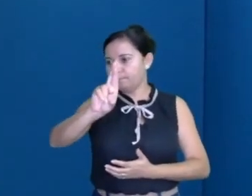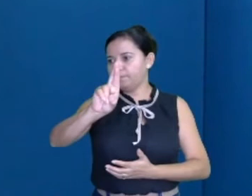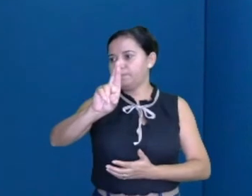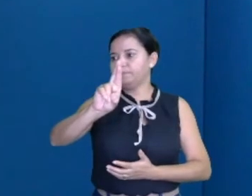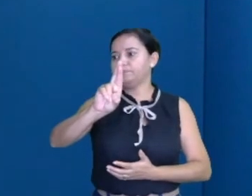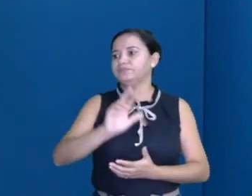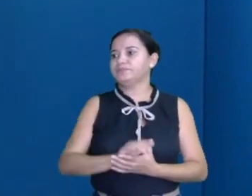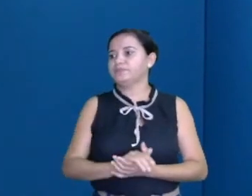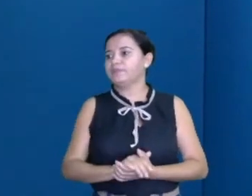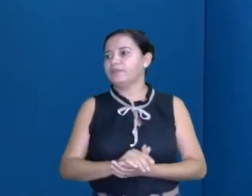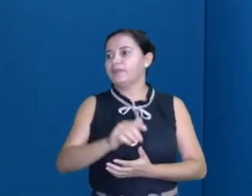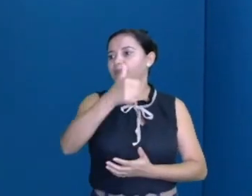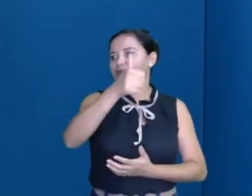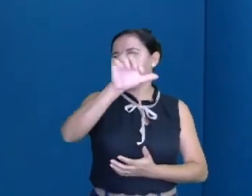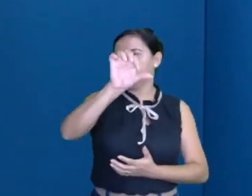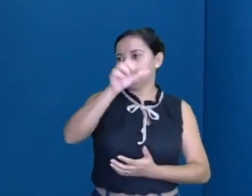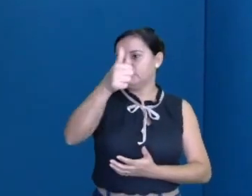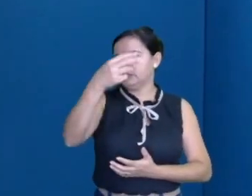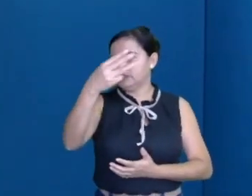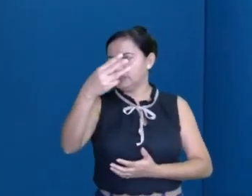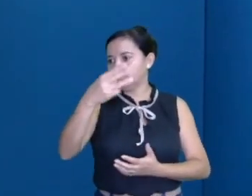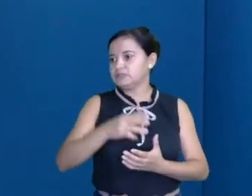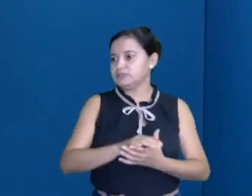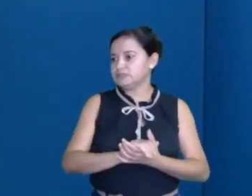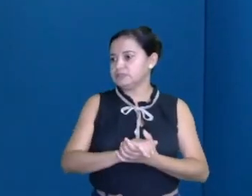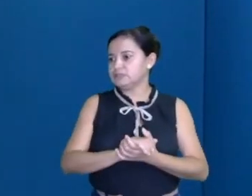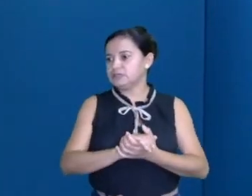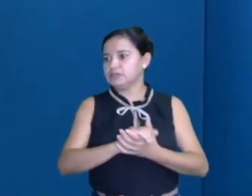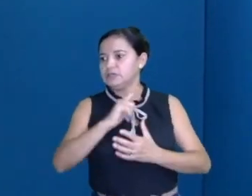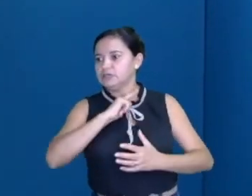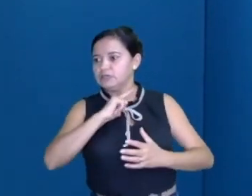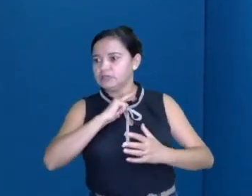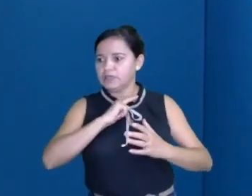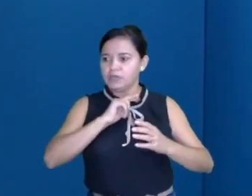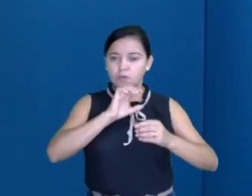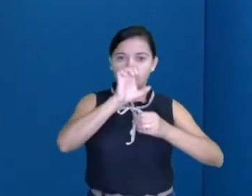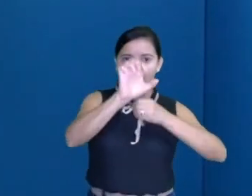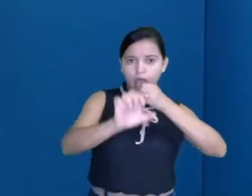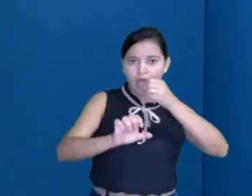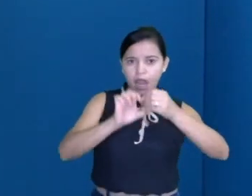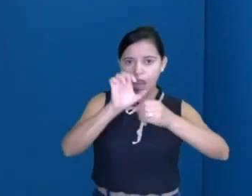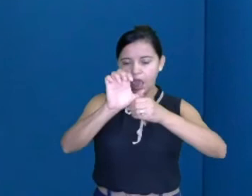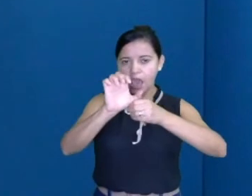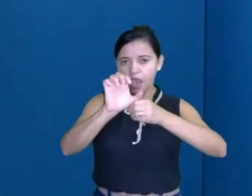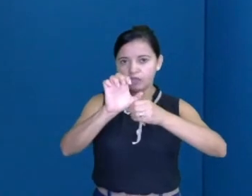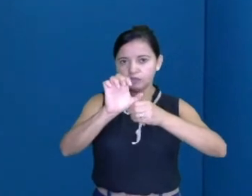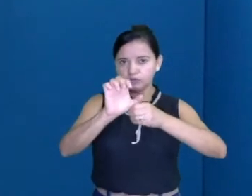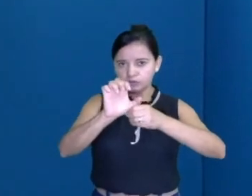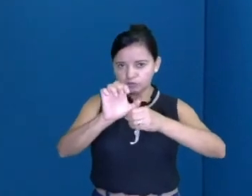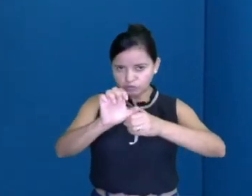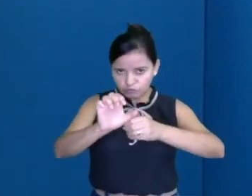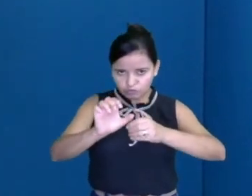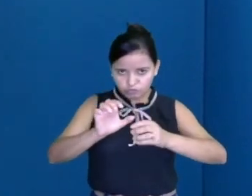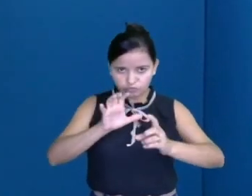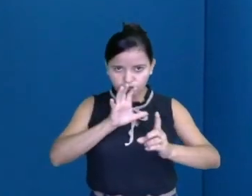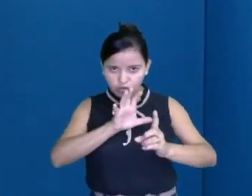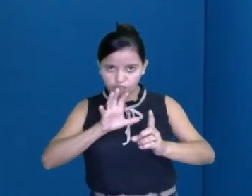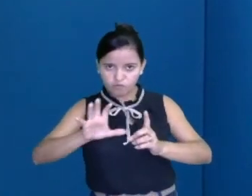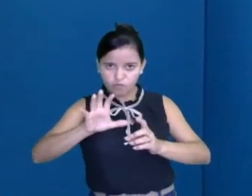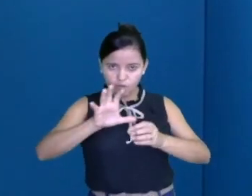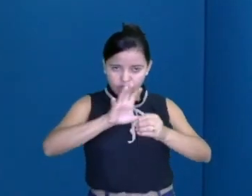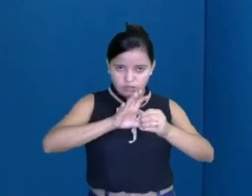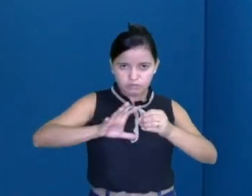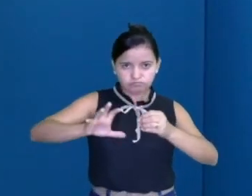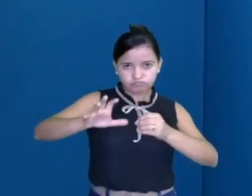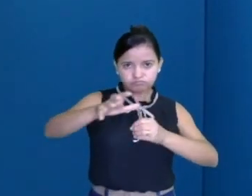chama de salto quântico, a formação desse fóton. Por quê? Porque esses elétrons eles vão estar sendo excitados e recebendo... E aqui, ó, vou fazer esse